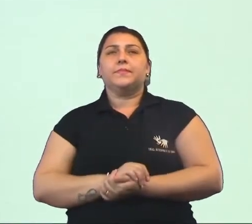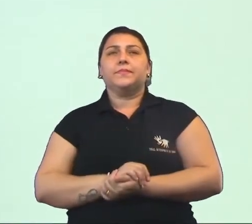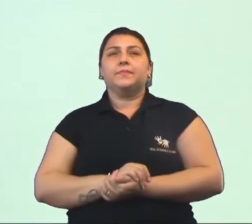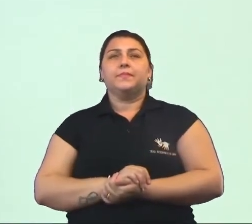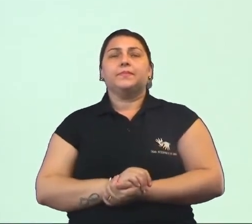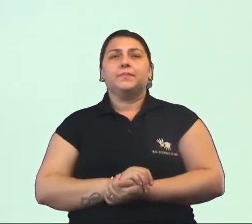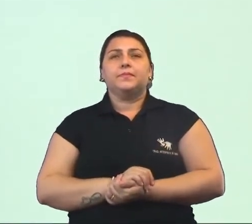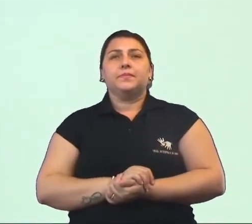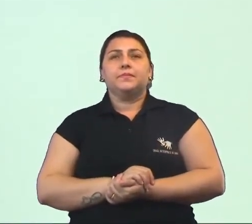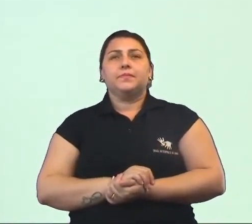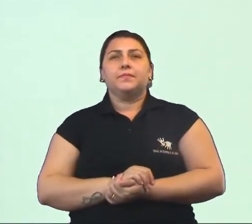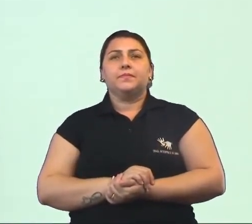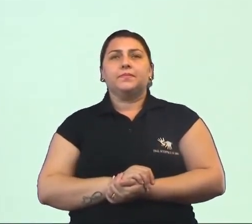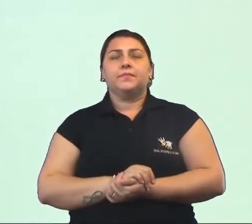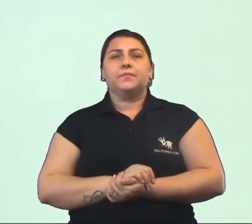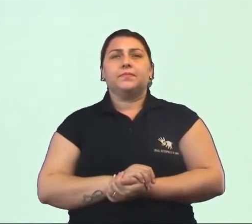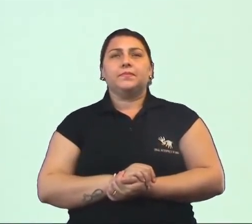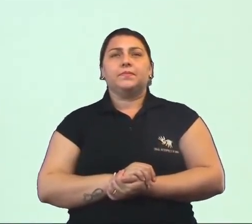E eles